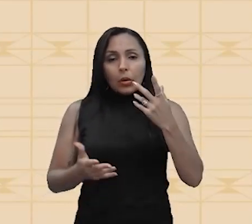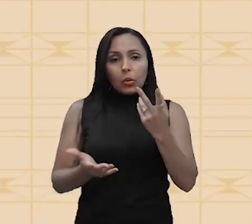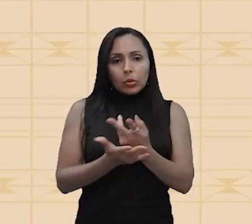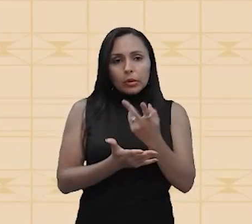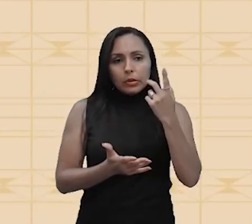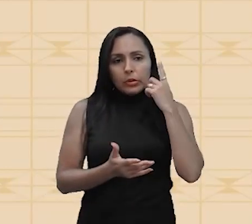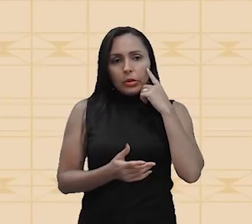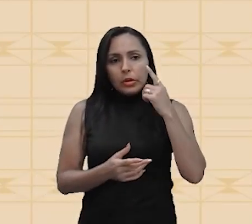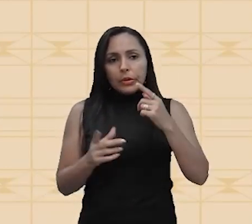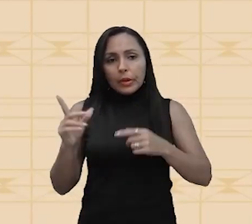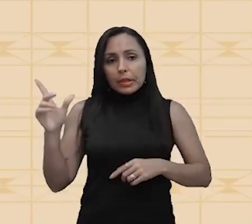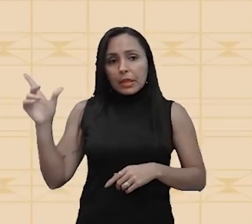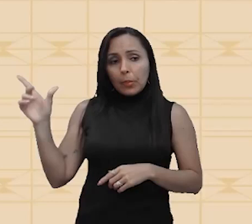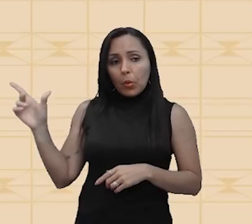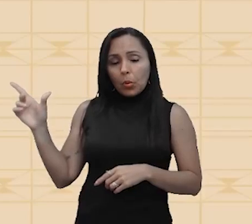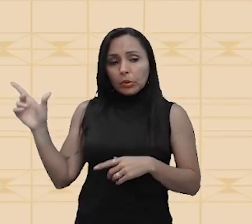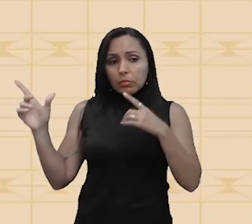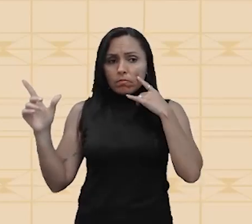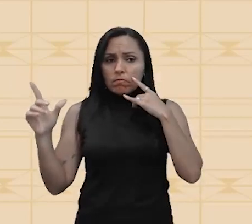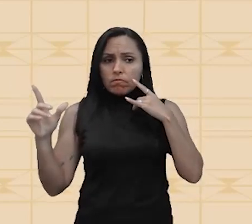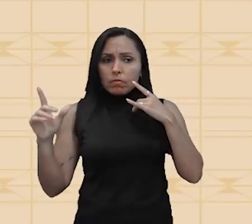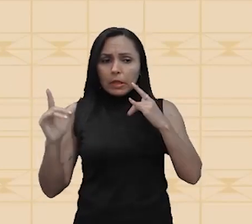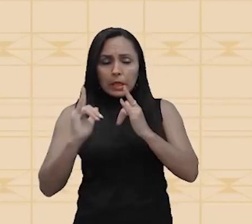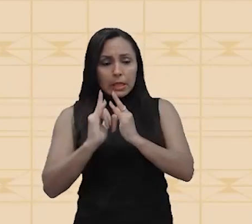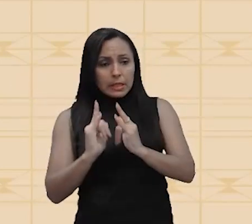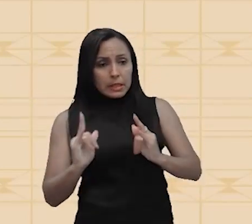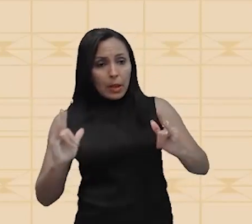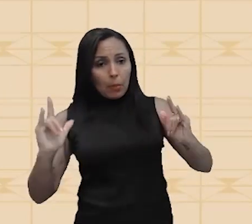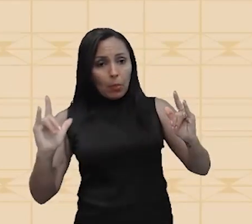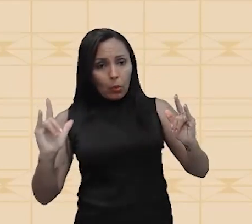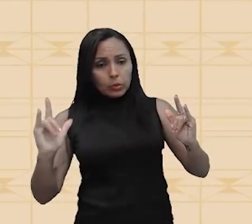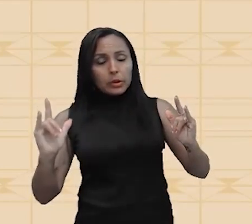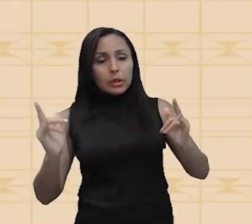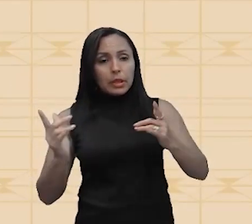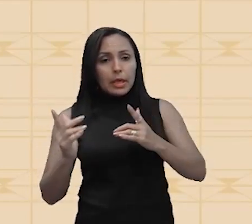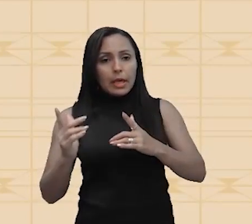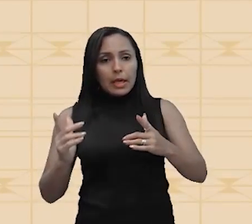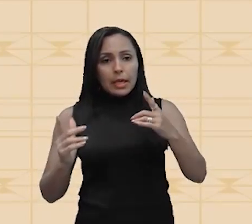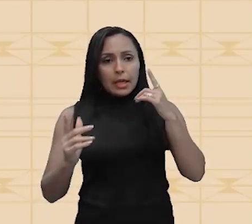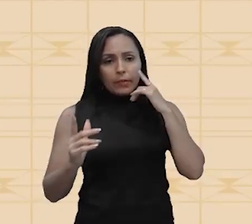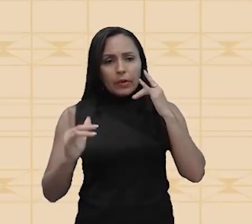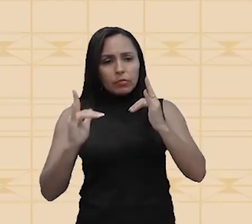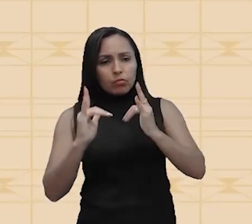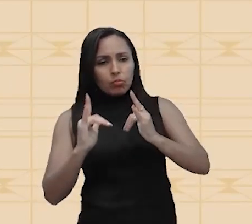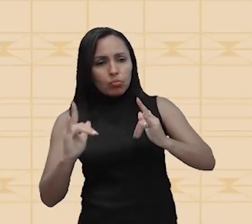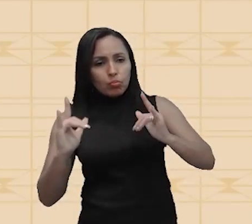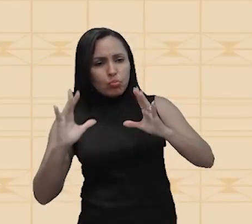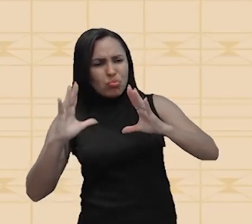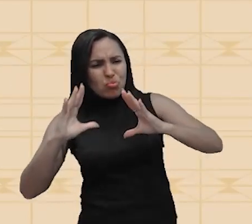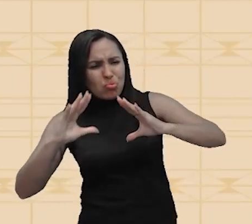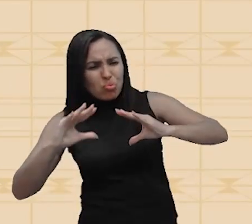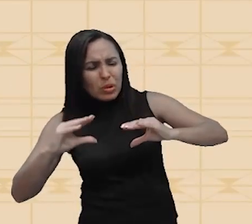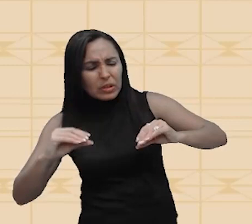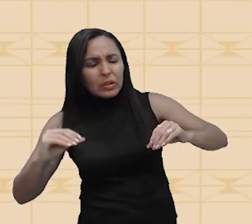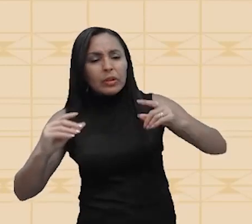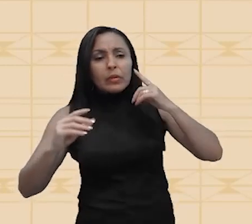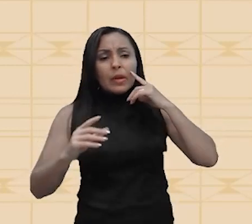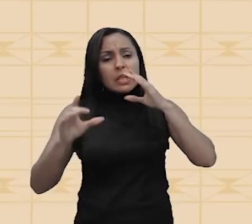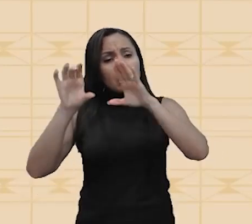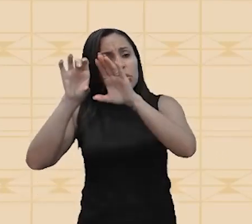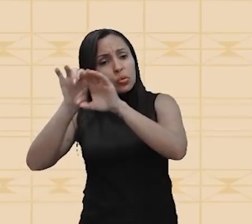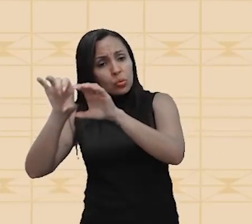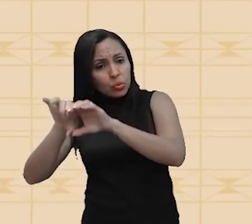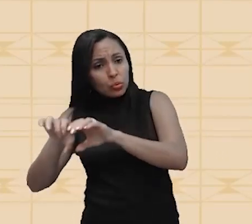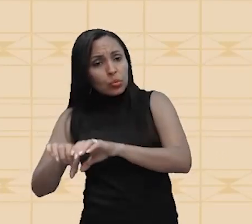ela caiu exatamente porque a ação do vento fez com que a estrutura da matéria não suportasse e entrasse